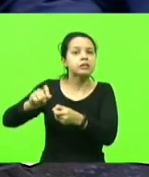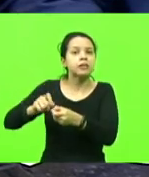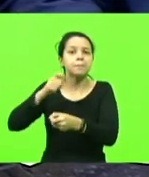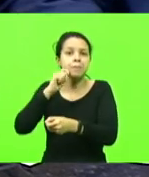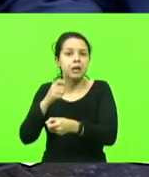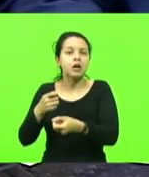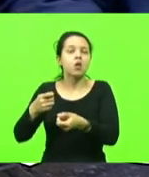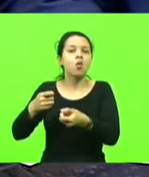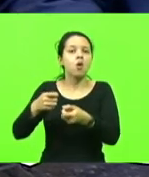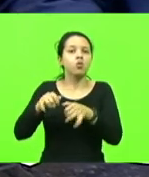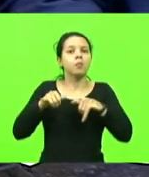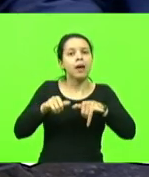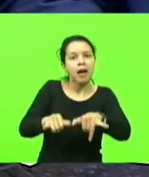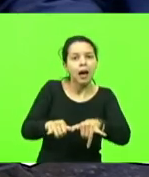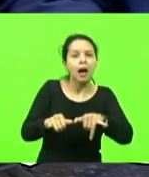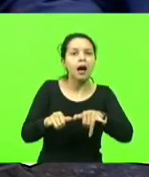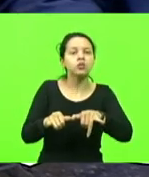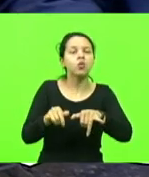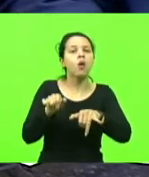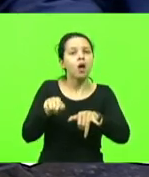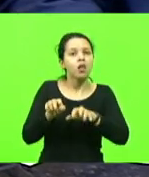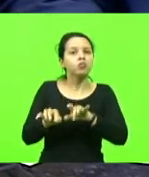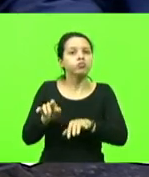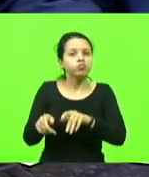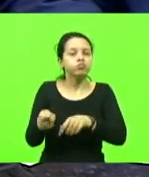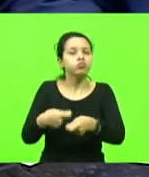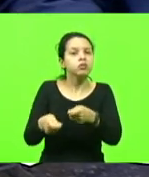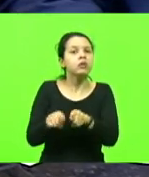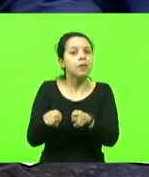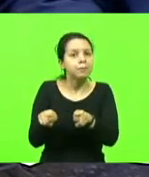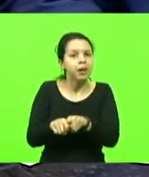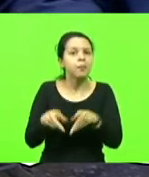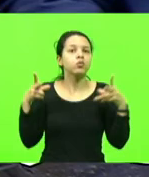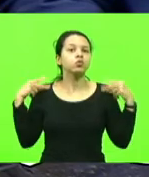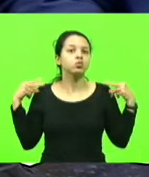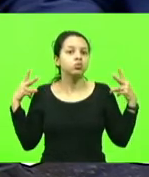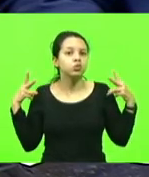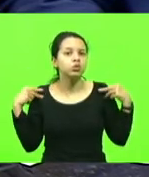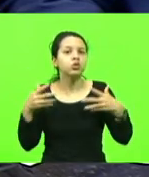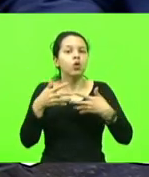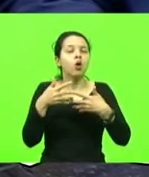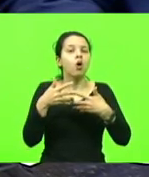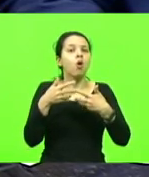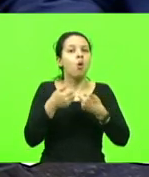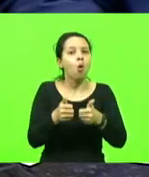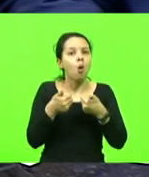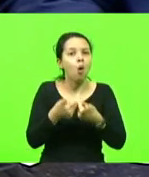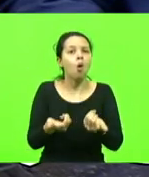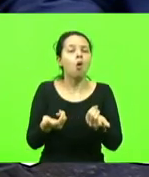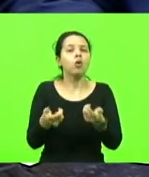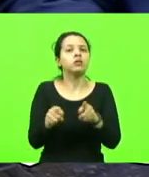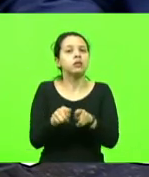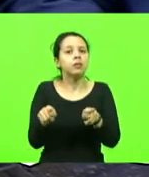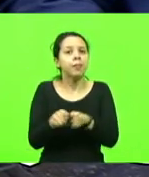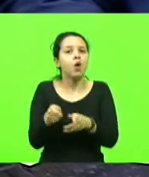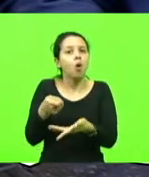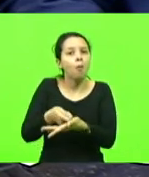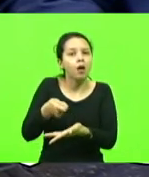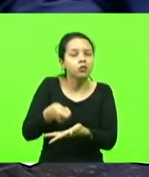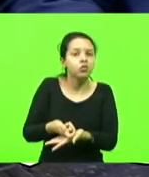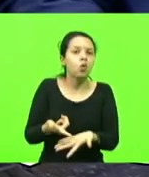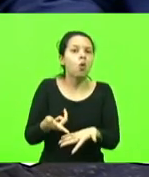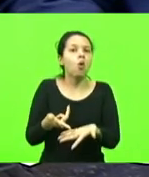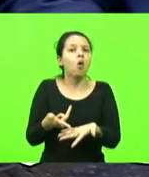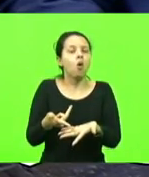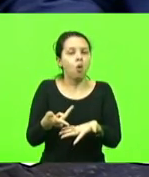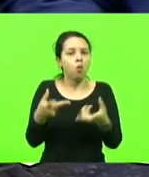supermercado, o motorista está dirigindo o ônibus e o cobrador cobrando a passagem. Agora estes se acham